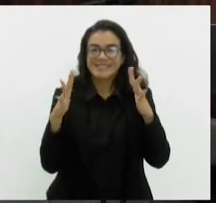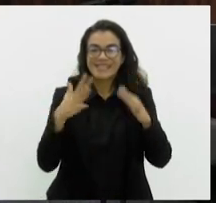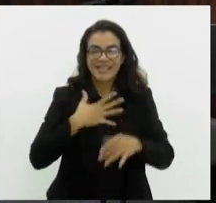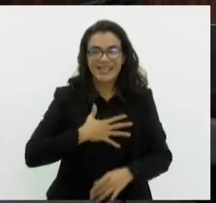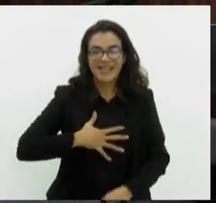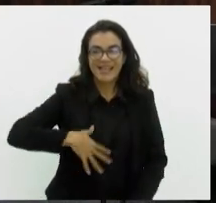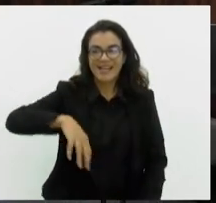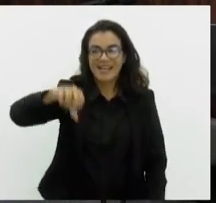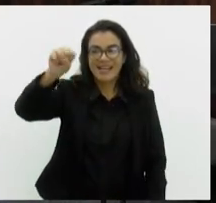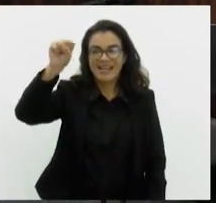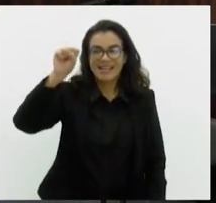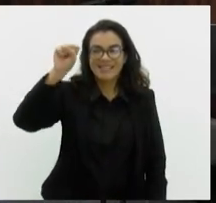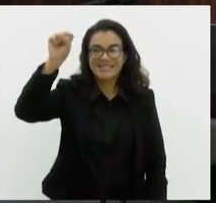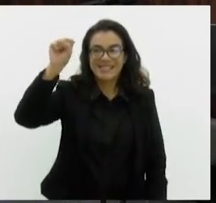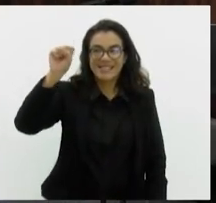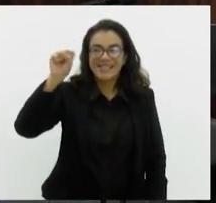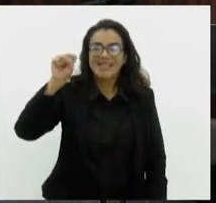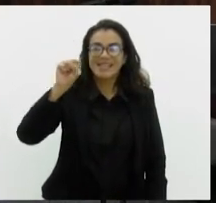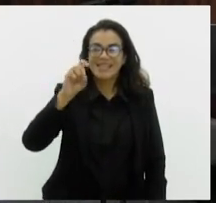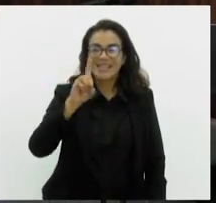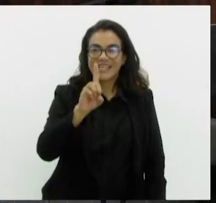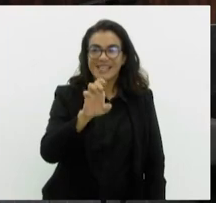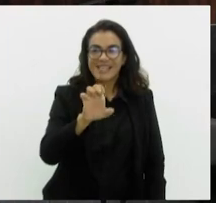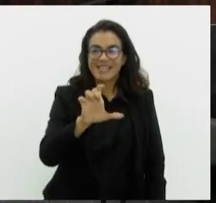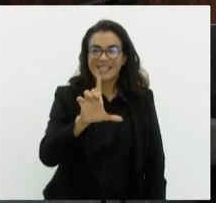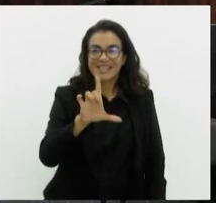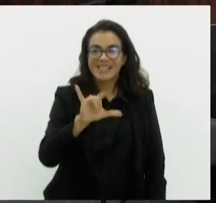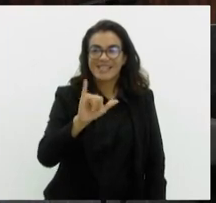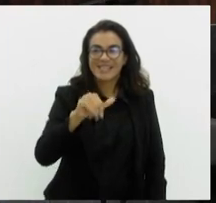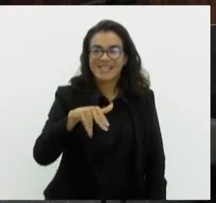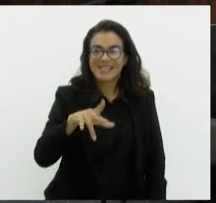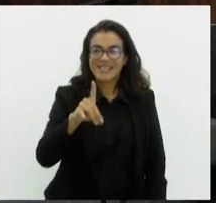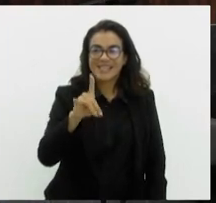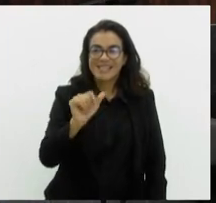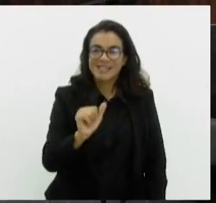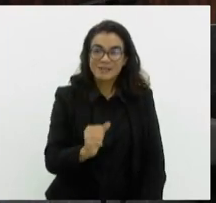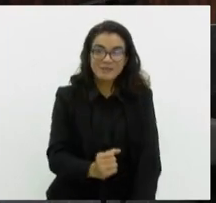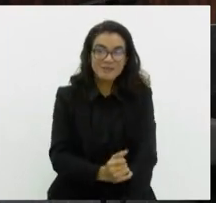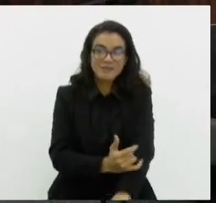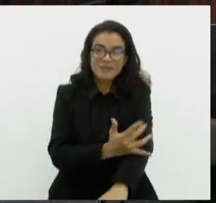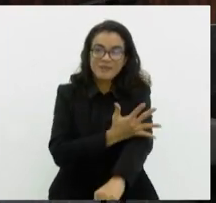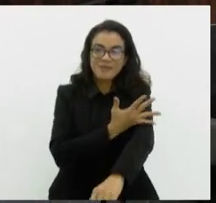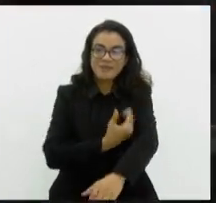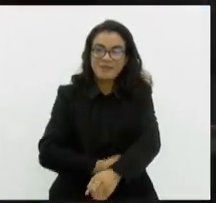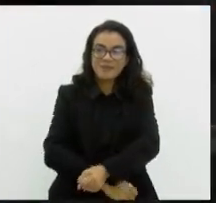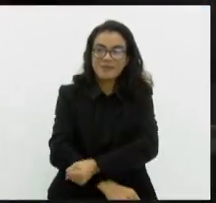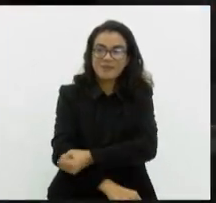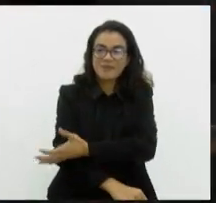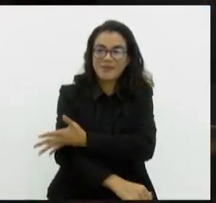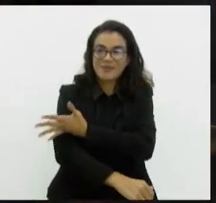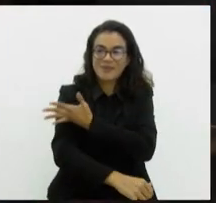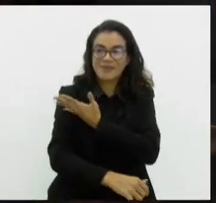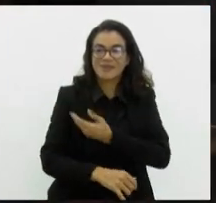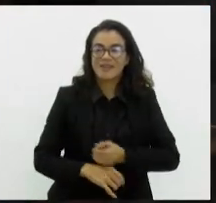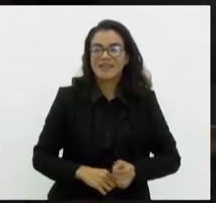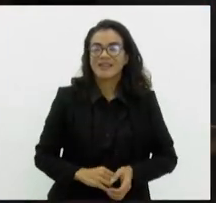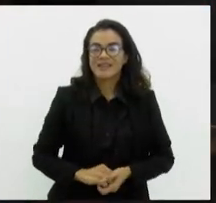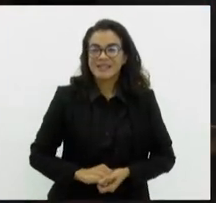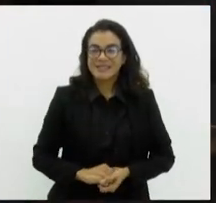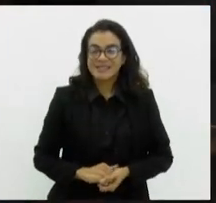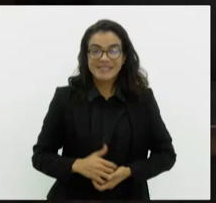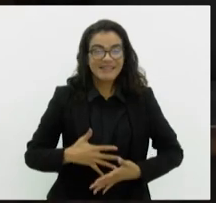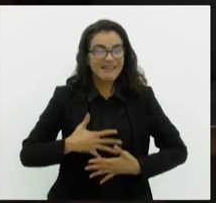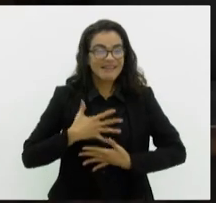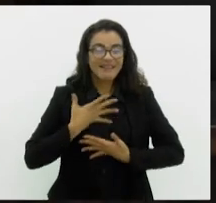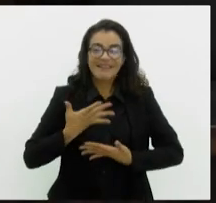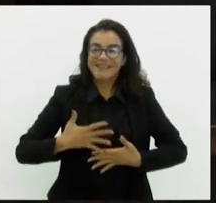Axé, Delminda, muito obrigada. Muito emocionante ouvir essas histórias. Que